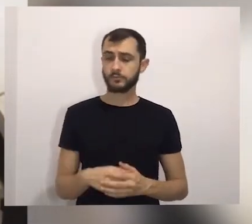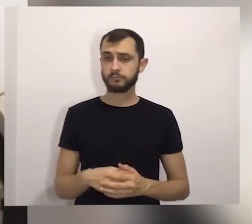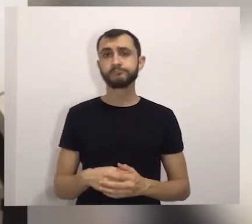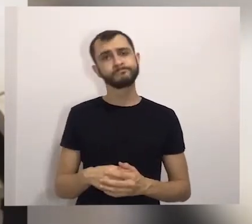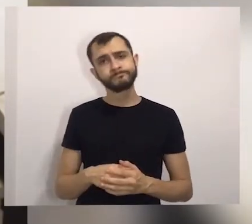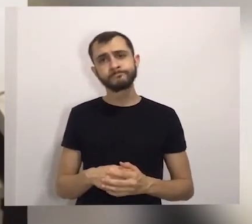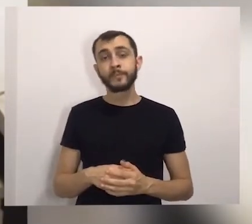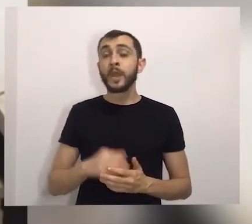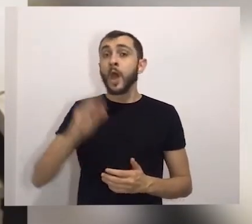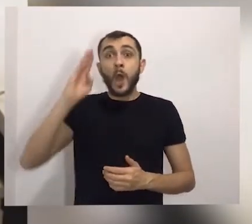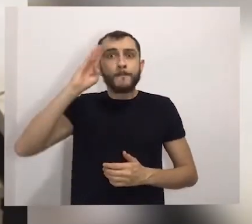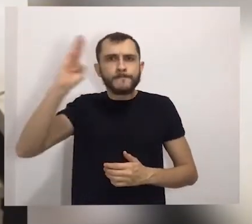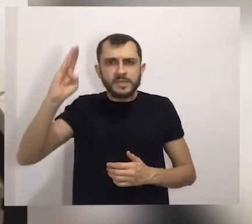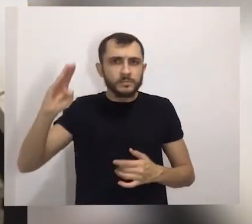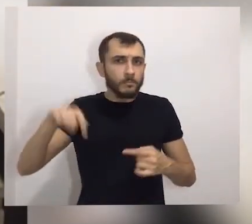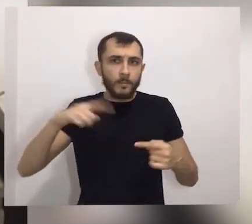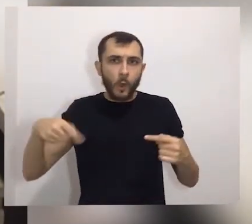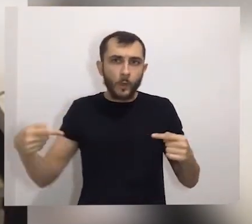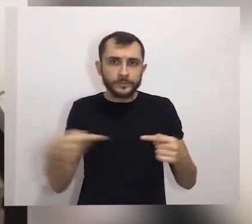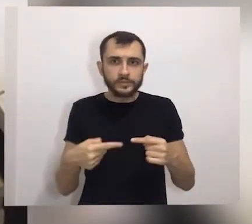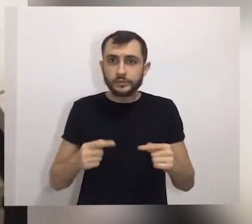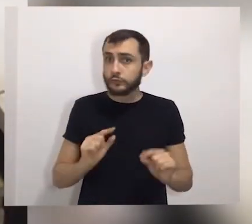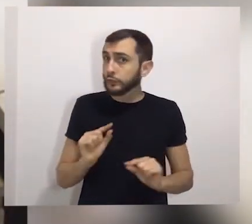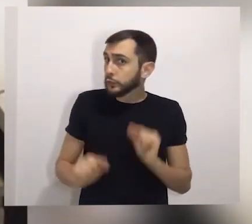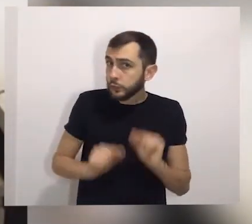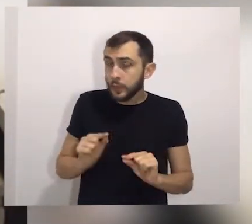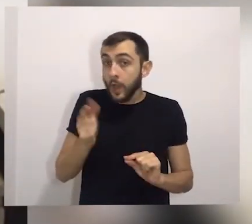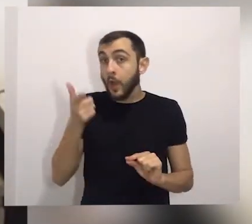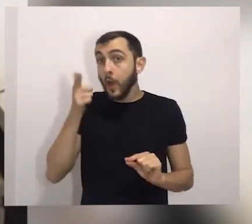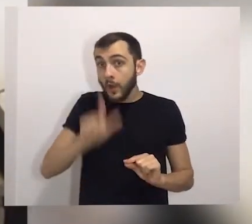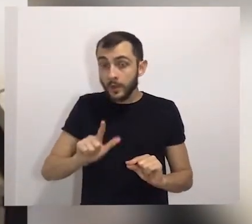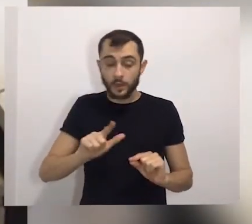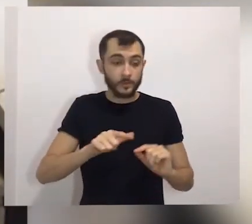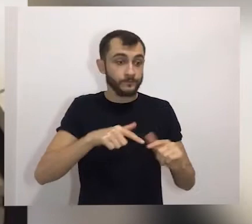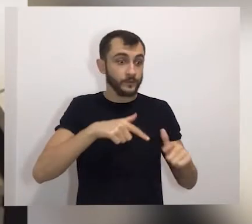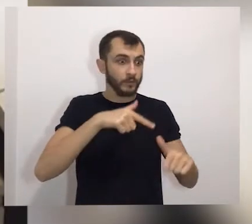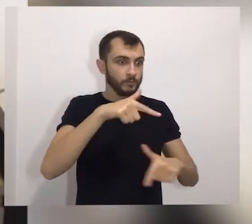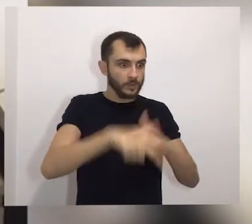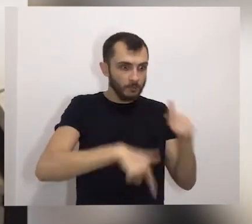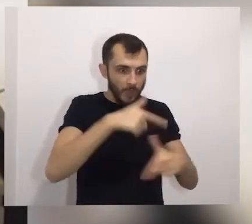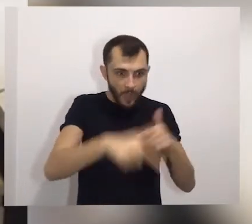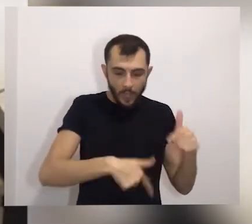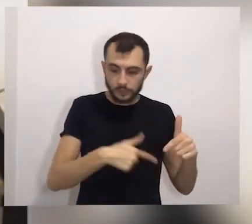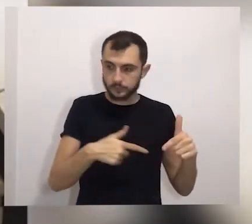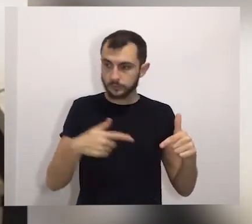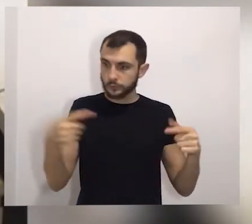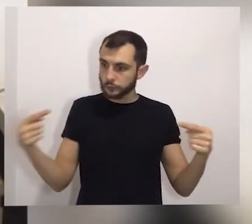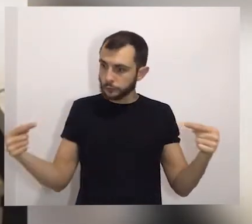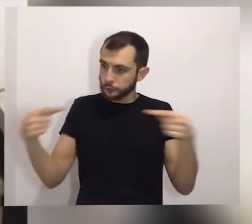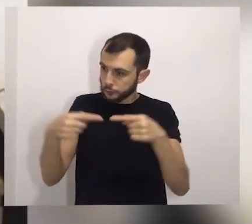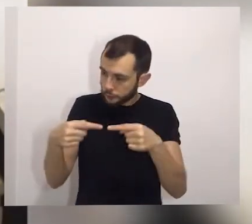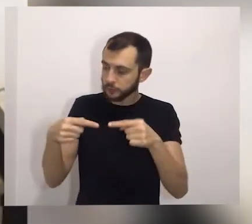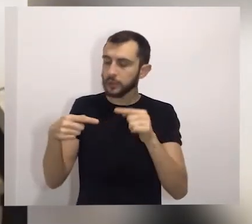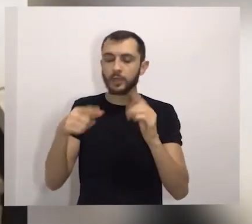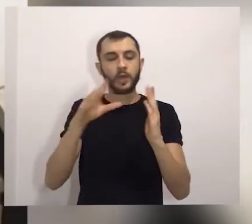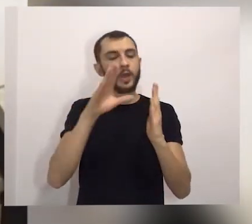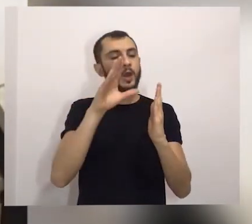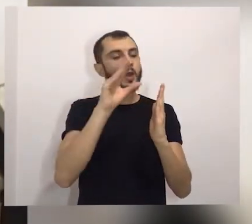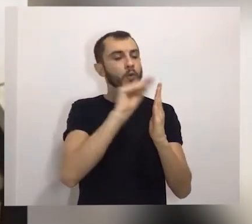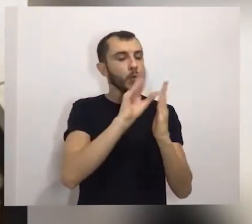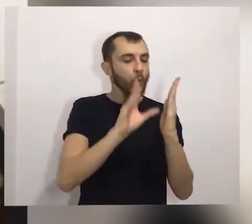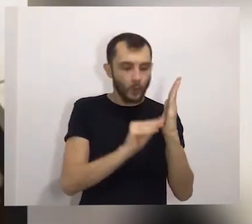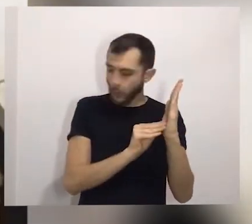médio. Entretanto, nosso objetivo maior era garantir que esse trabalho dialogasse com o currículo